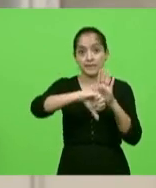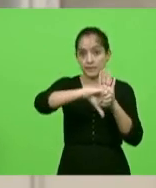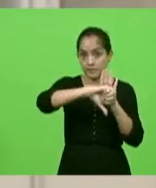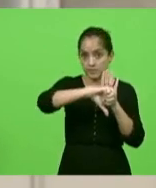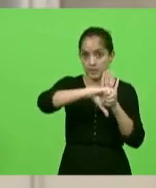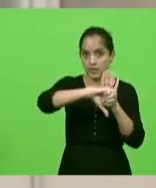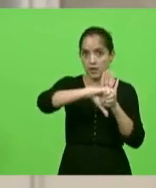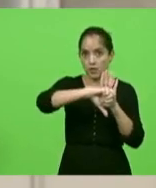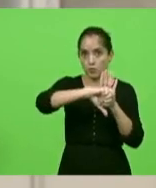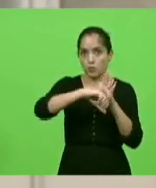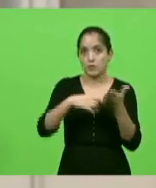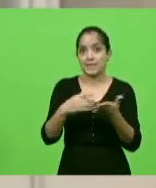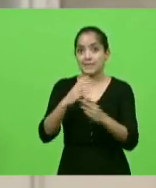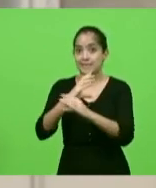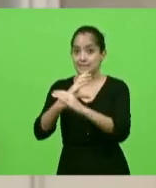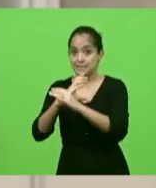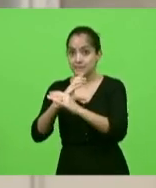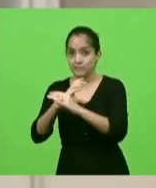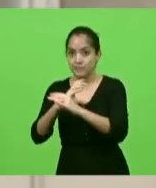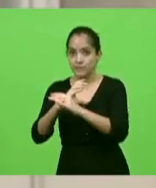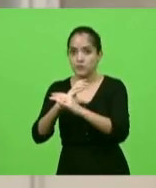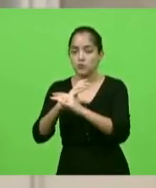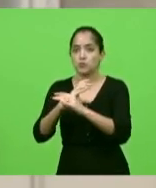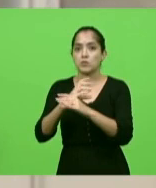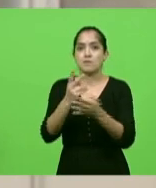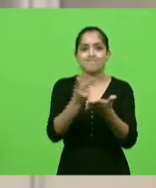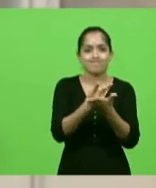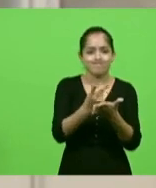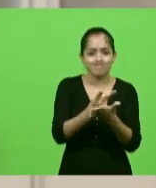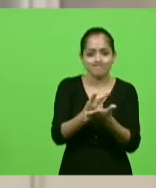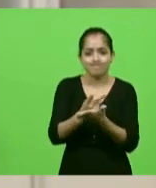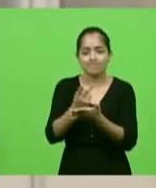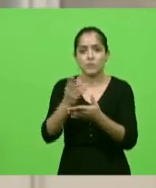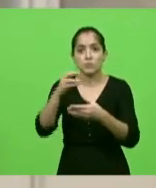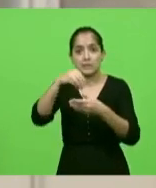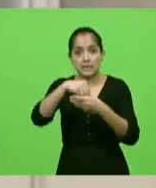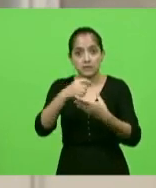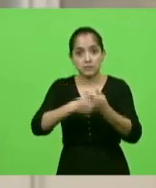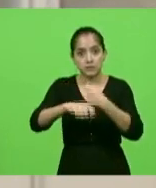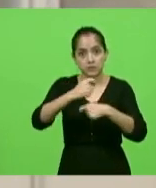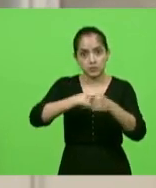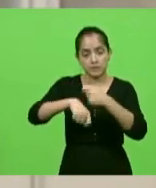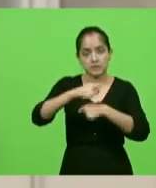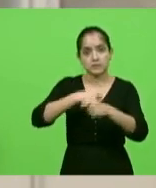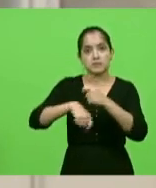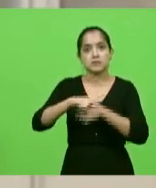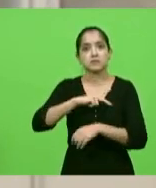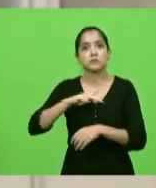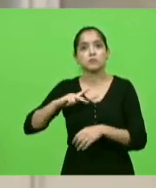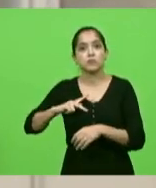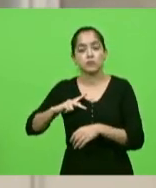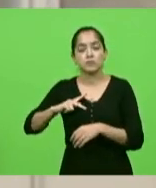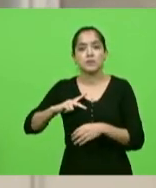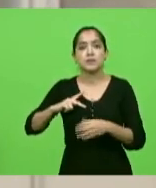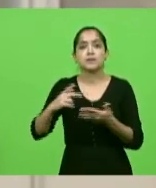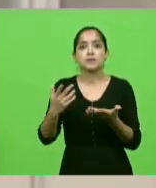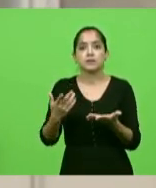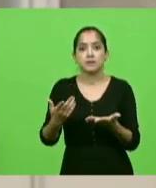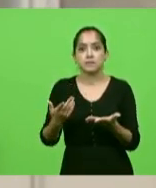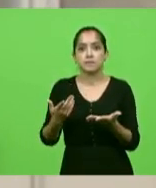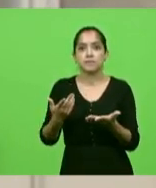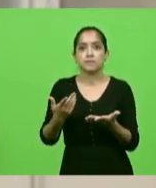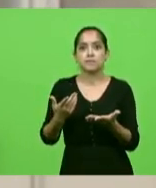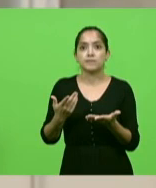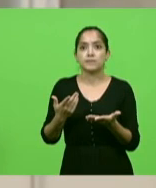criminal EA Civil por atos de improbidade administrativa estão sendo